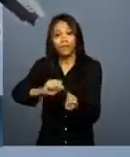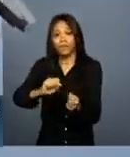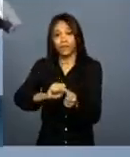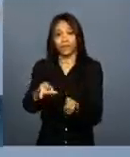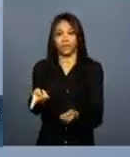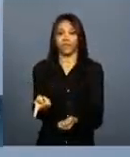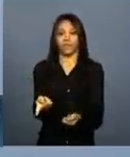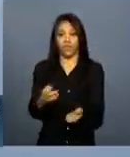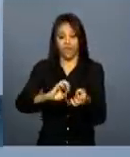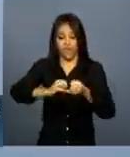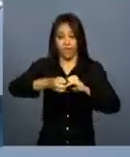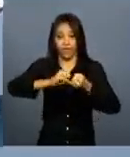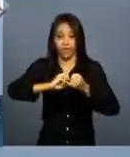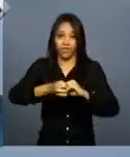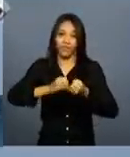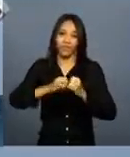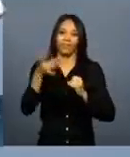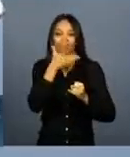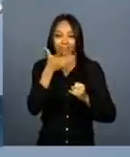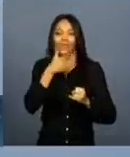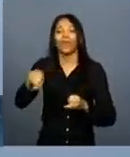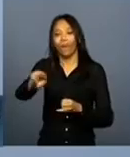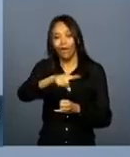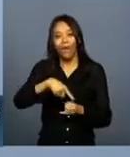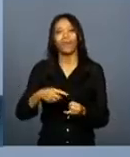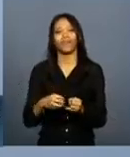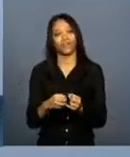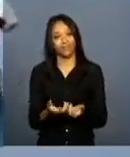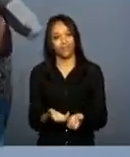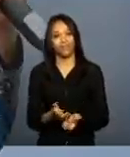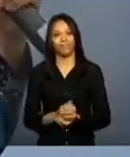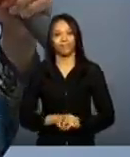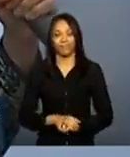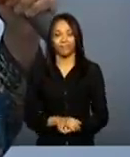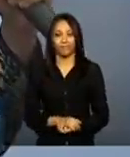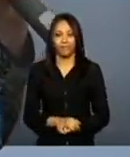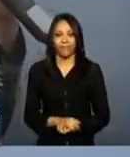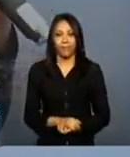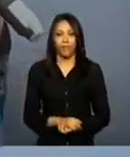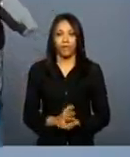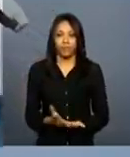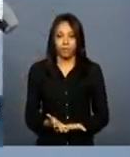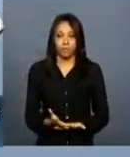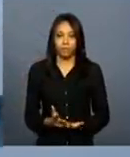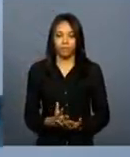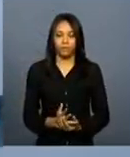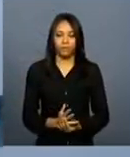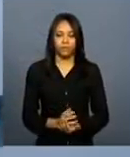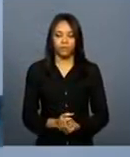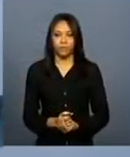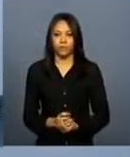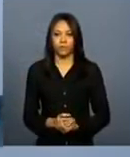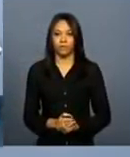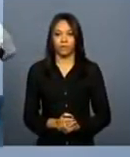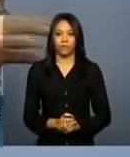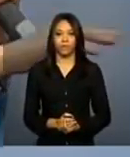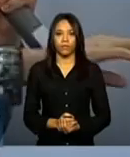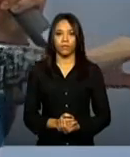mandioca, feijão, o povo gosta, né? Ai, ai. Bom, então,